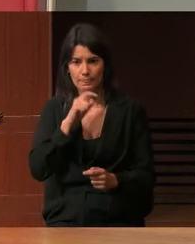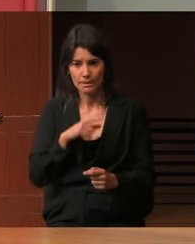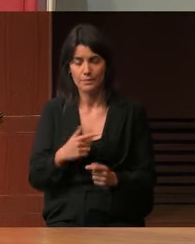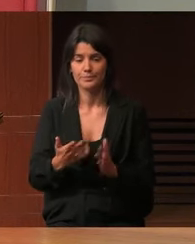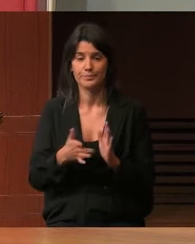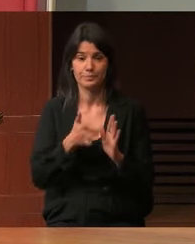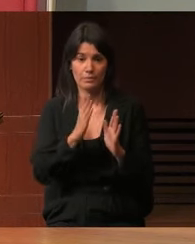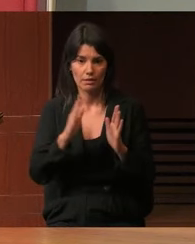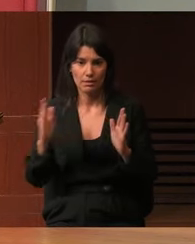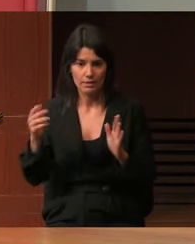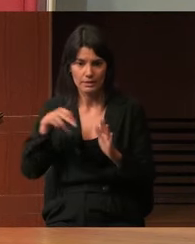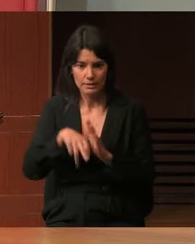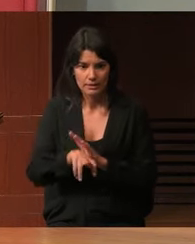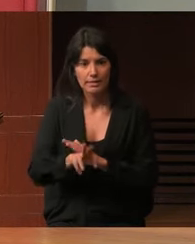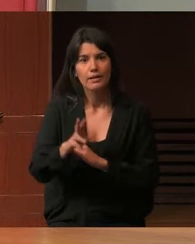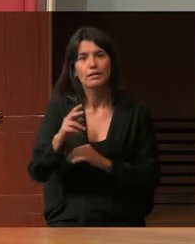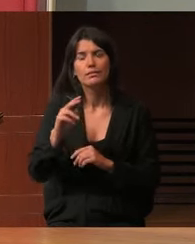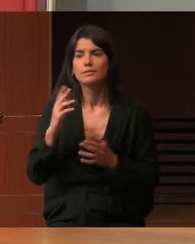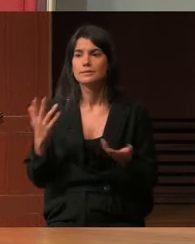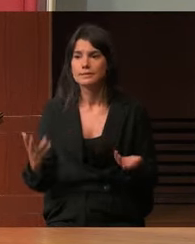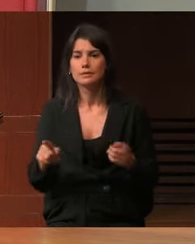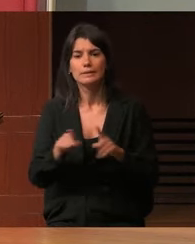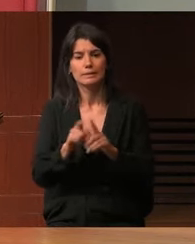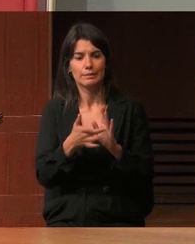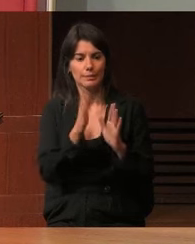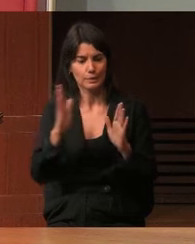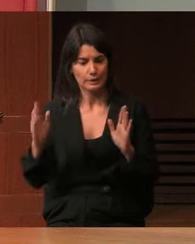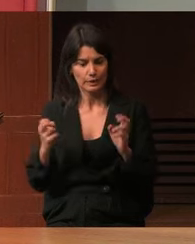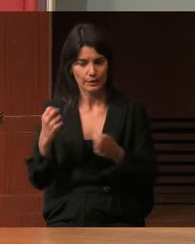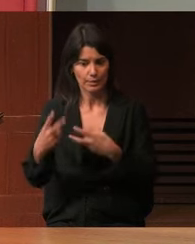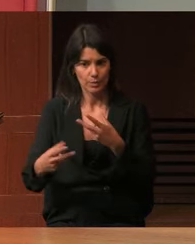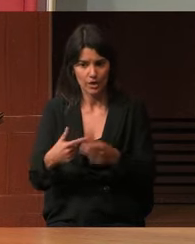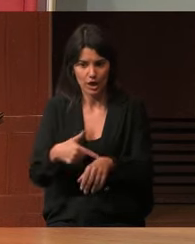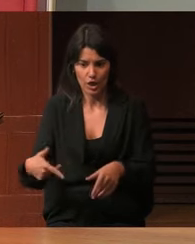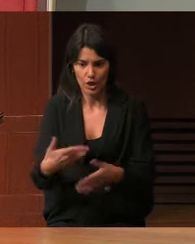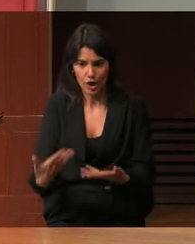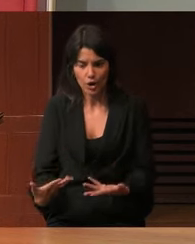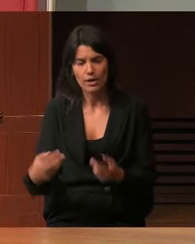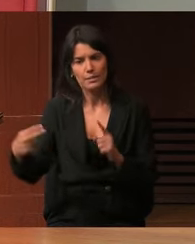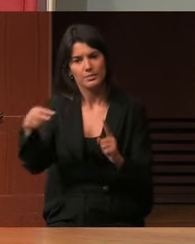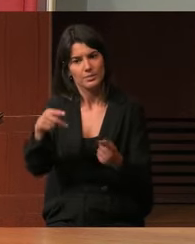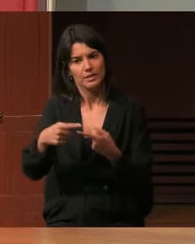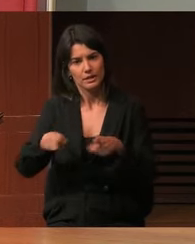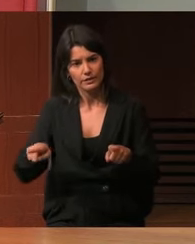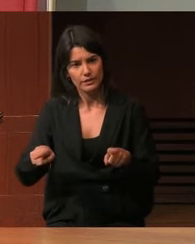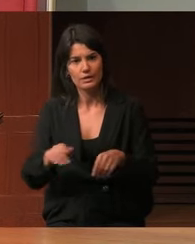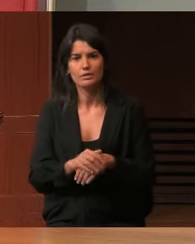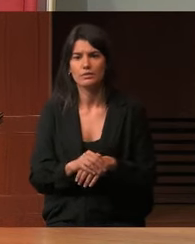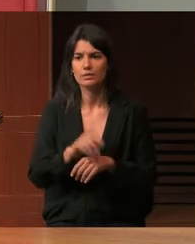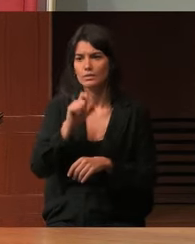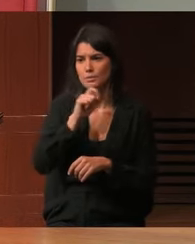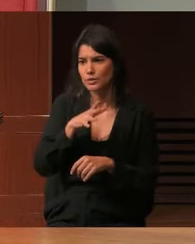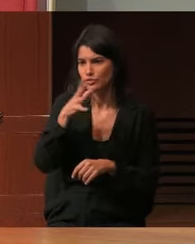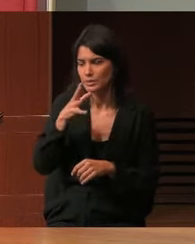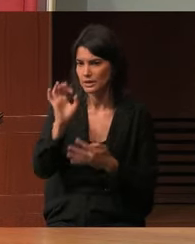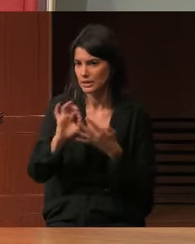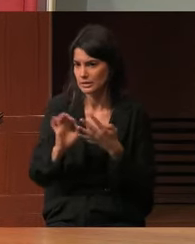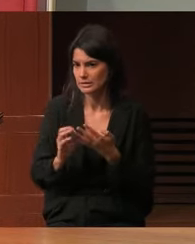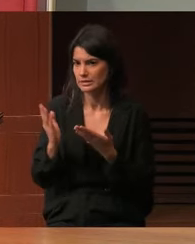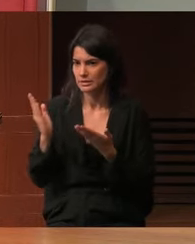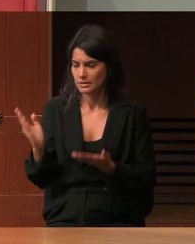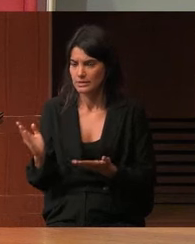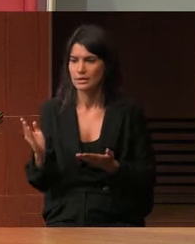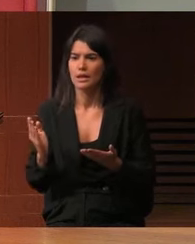biblioteca ou revisitar a cena da biblioteca contemporânea com outros olhos. Esta cena pode ser descrita deste modo, se não